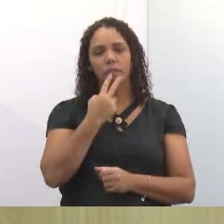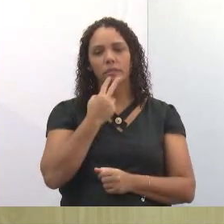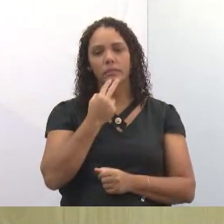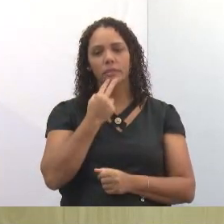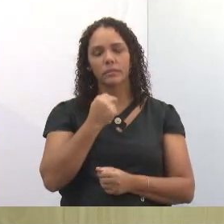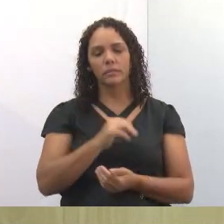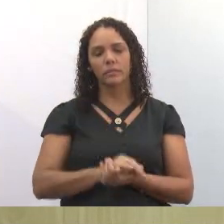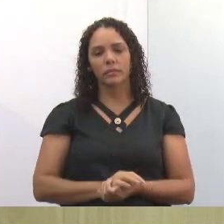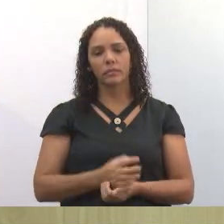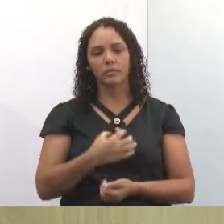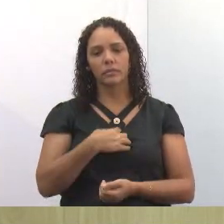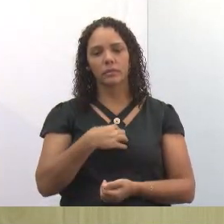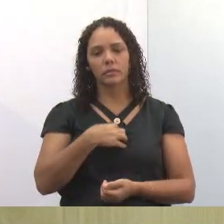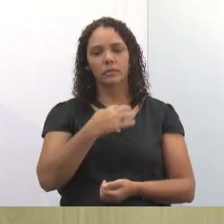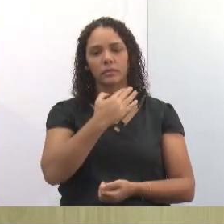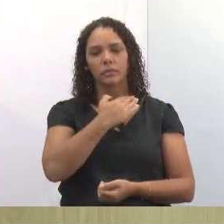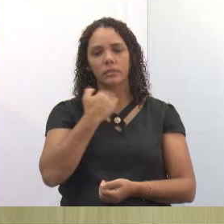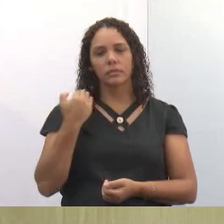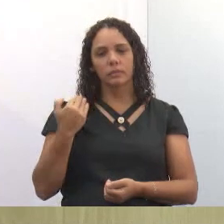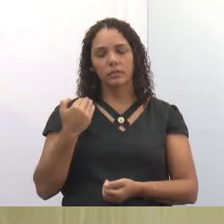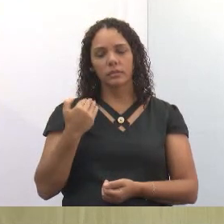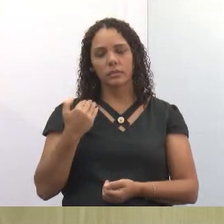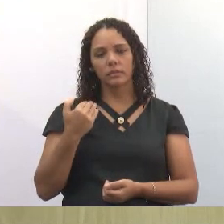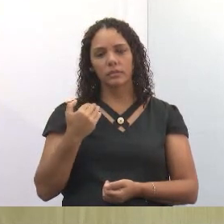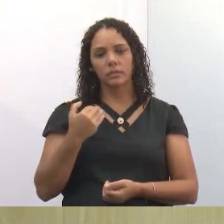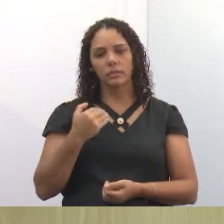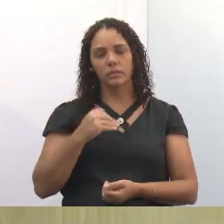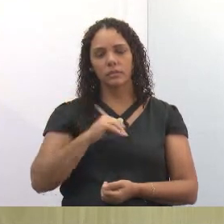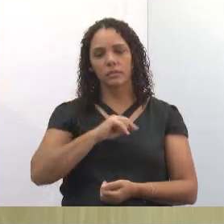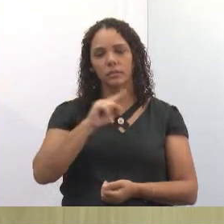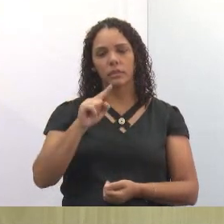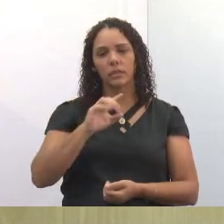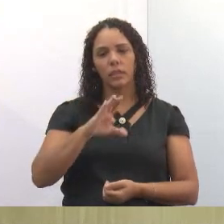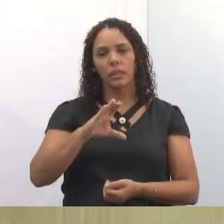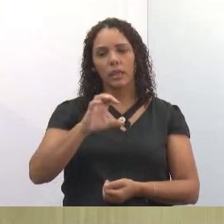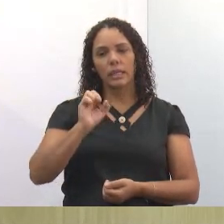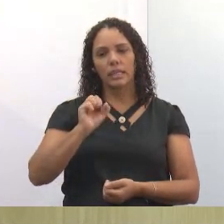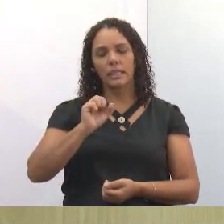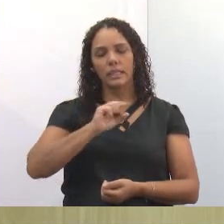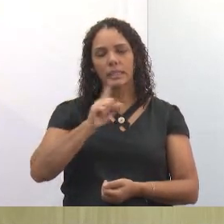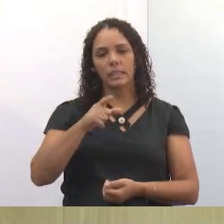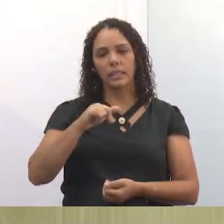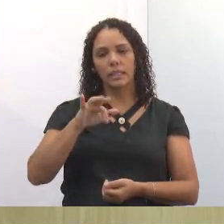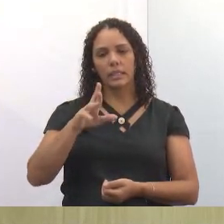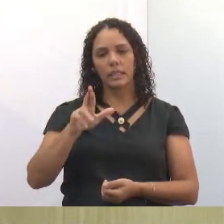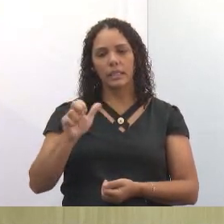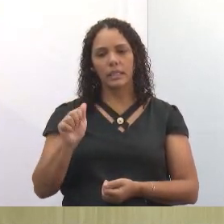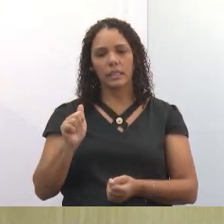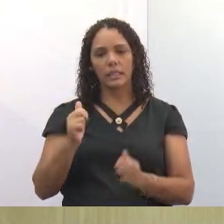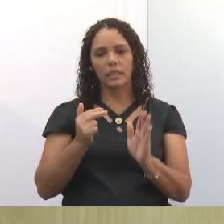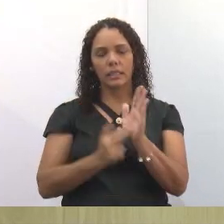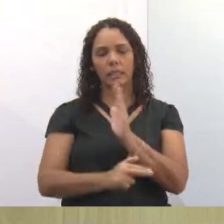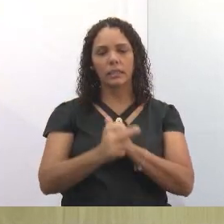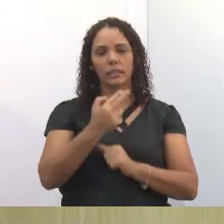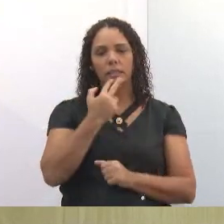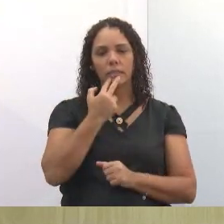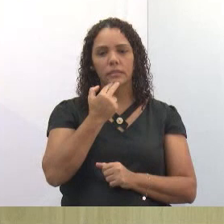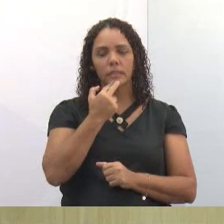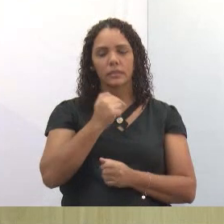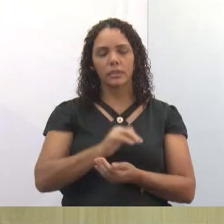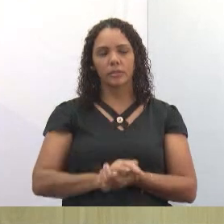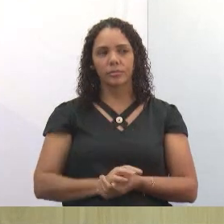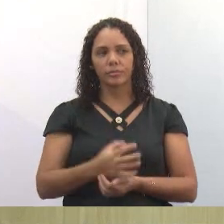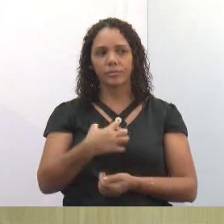Parque Meia Lua. Voto pesar pelo falecimento de Cesira Gomes Brasil. Voto formulado pelo vereador Valmir do Parque Meia